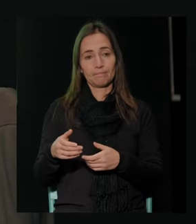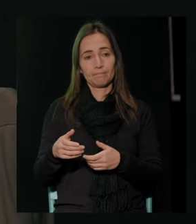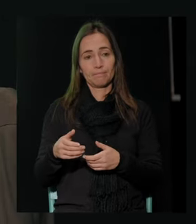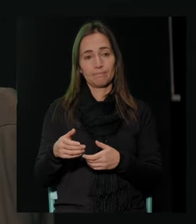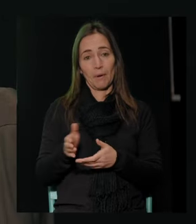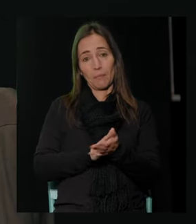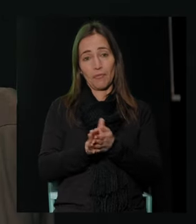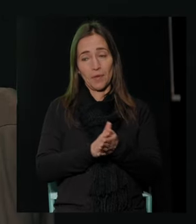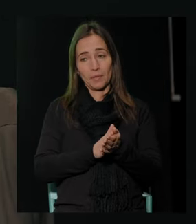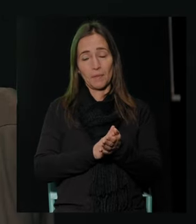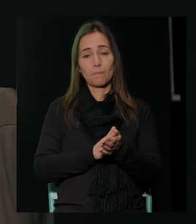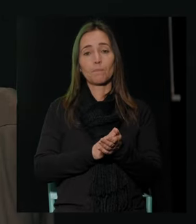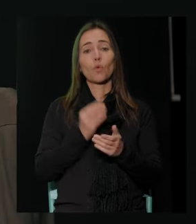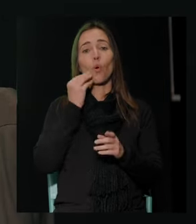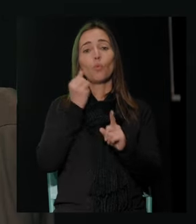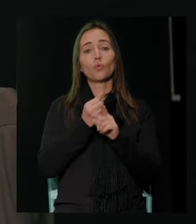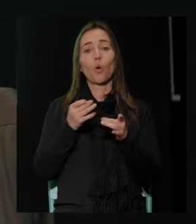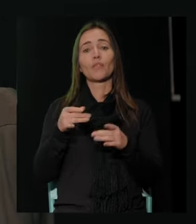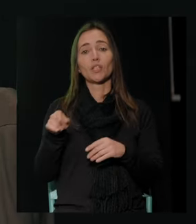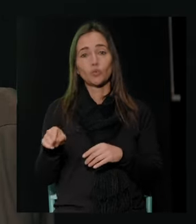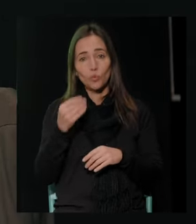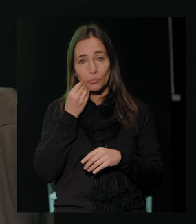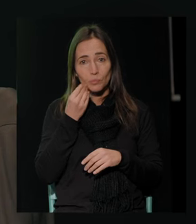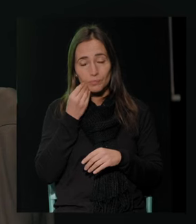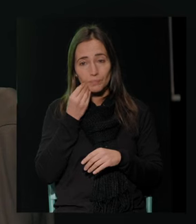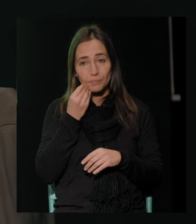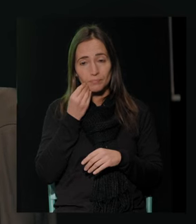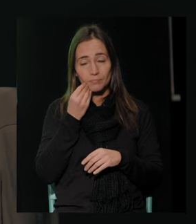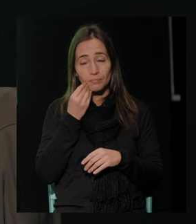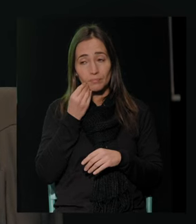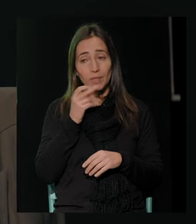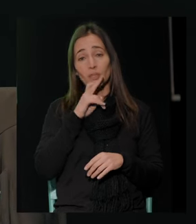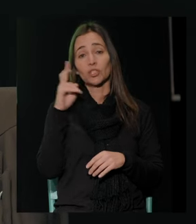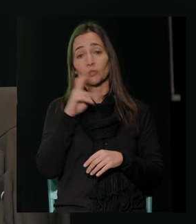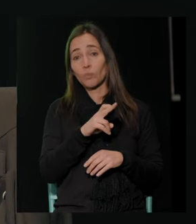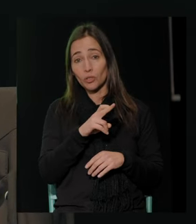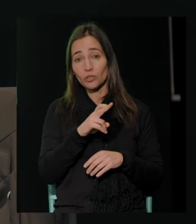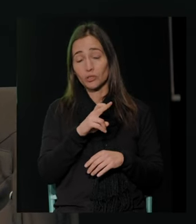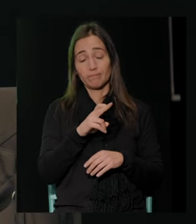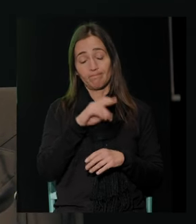Agora, como é que se combate isso? Não sei se tenho uma resposta